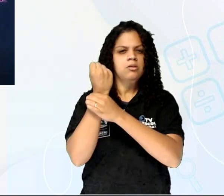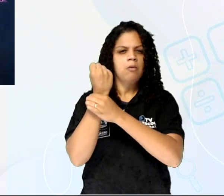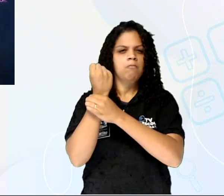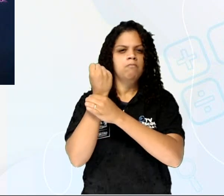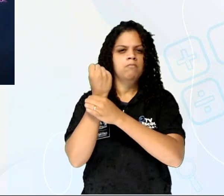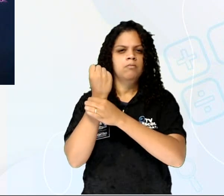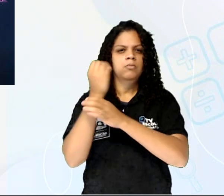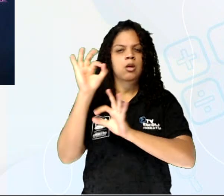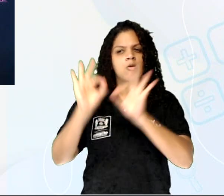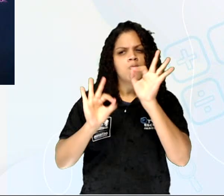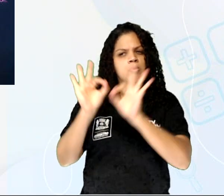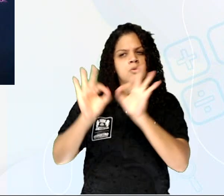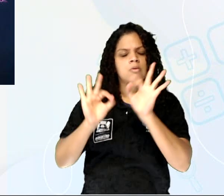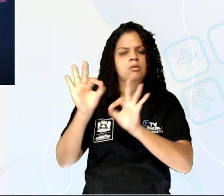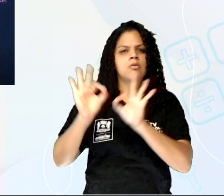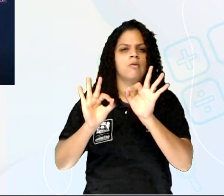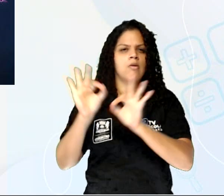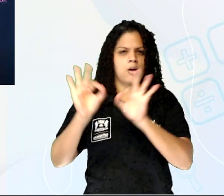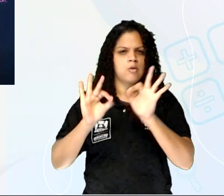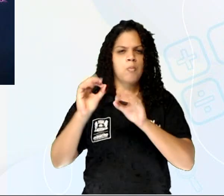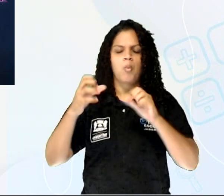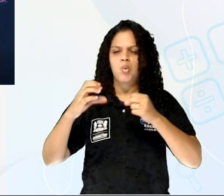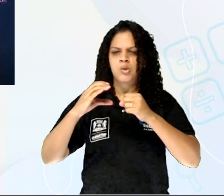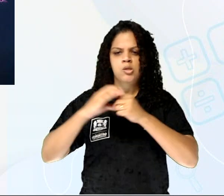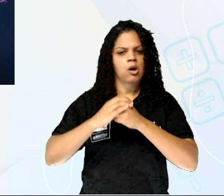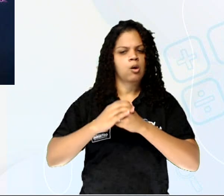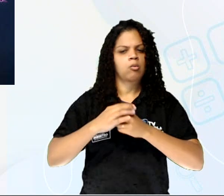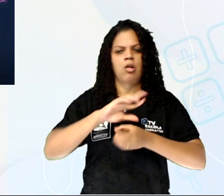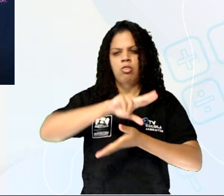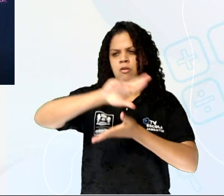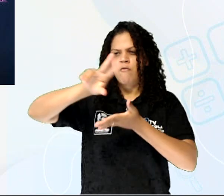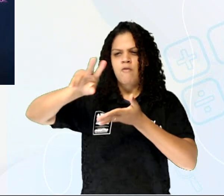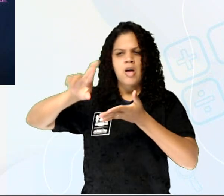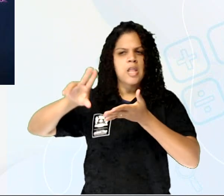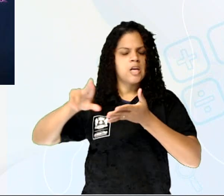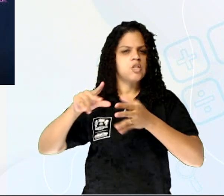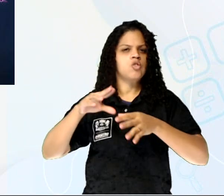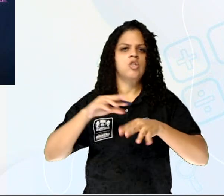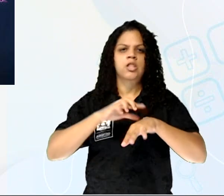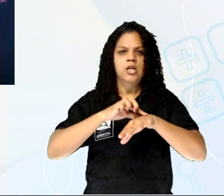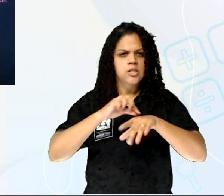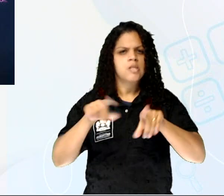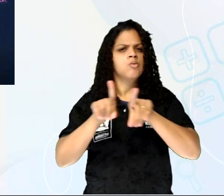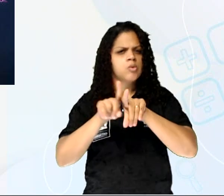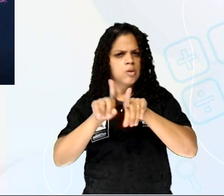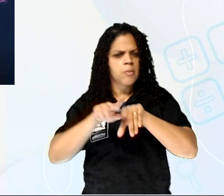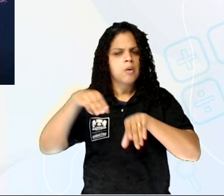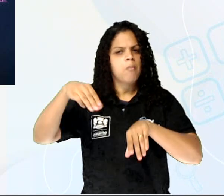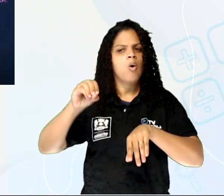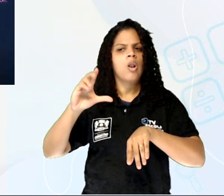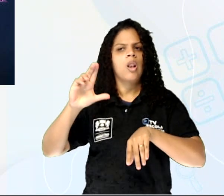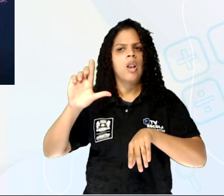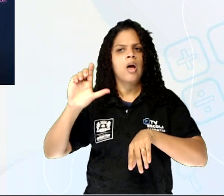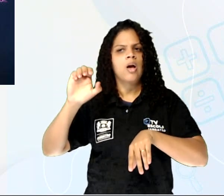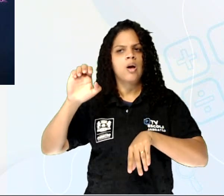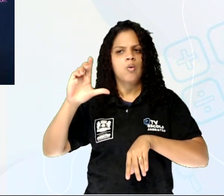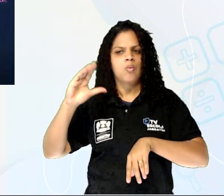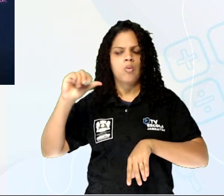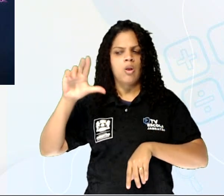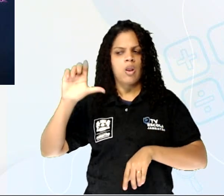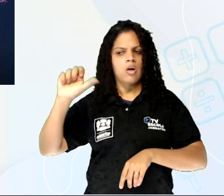por diferentes células, tecidos, órgãos e moléculas. Ele garante o reconhecimento de células e